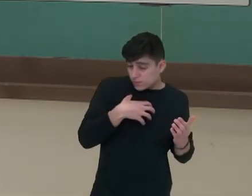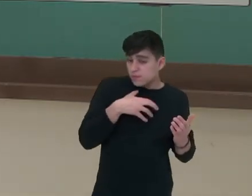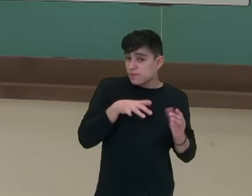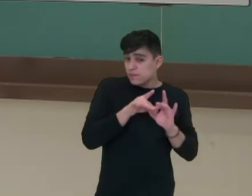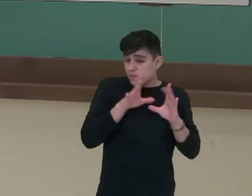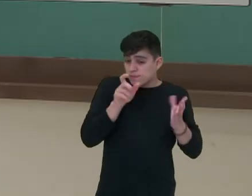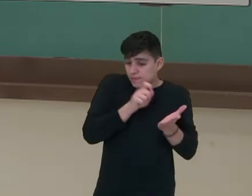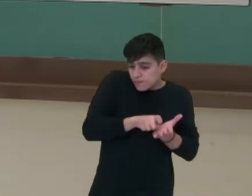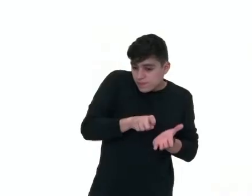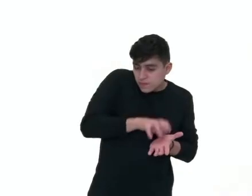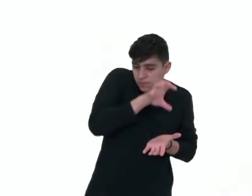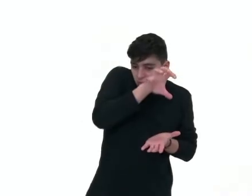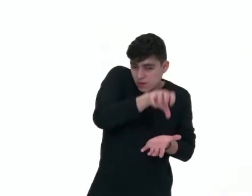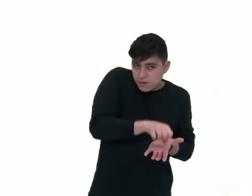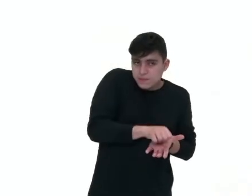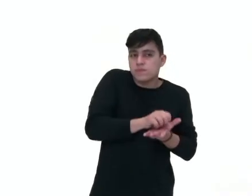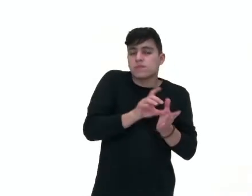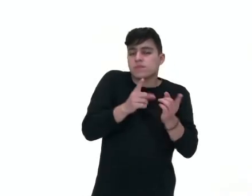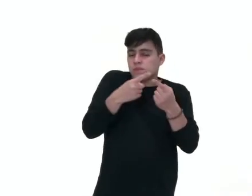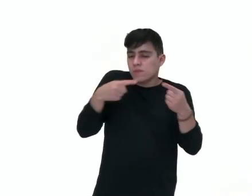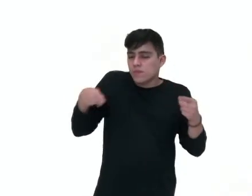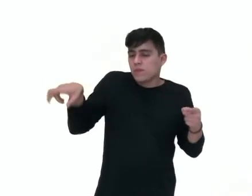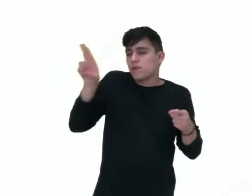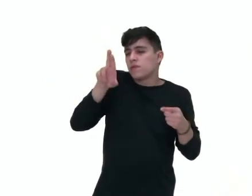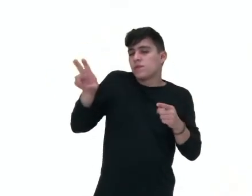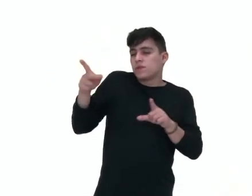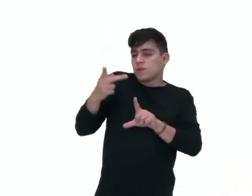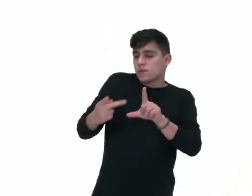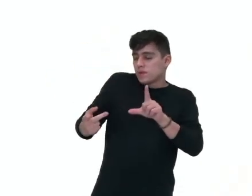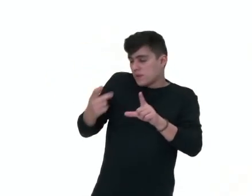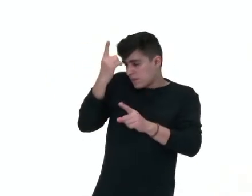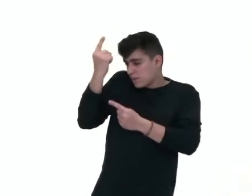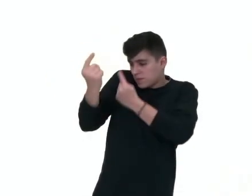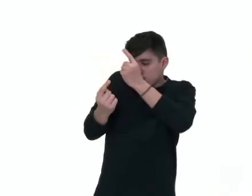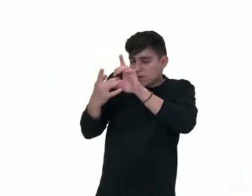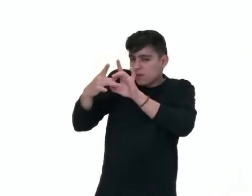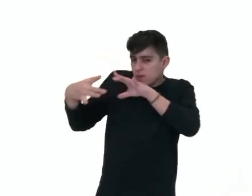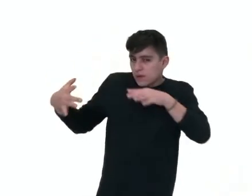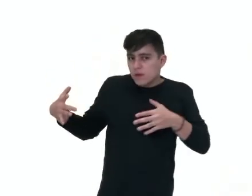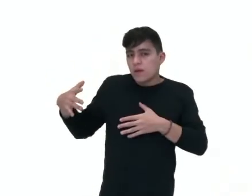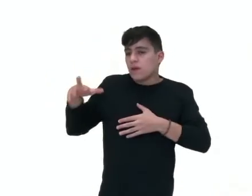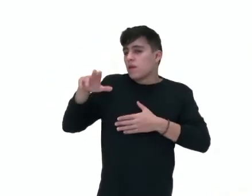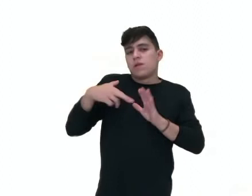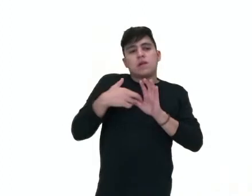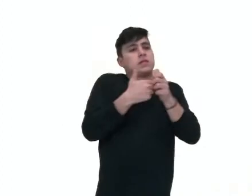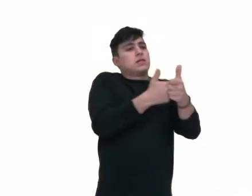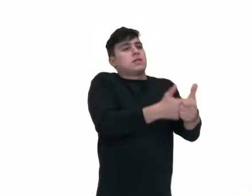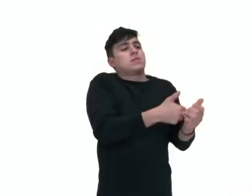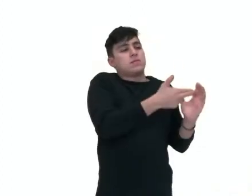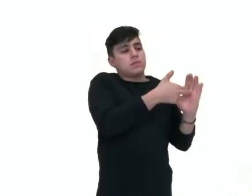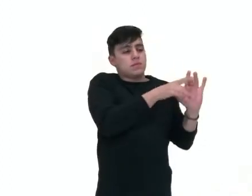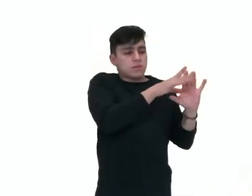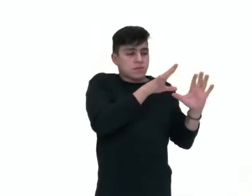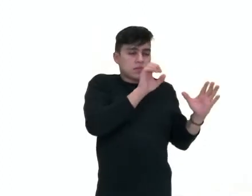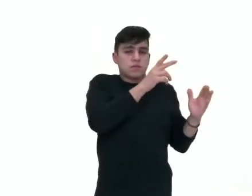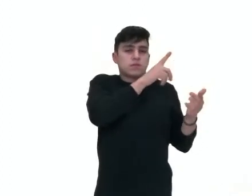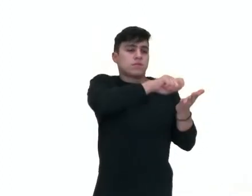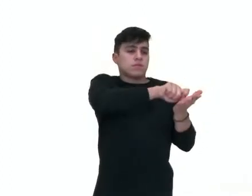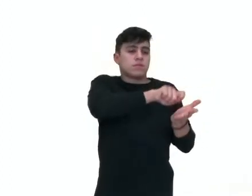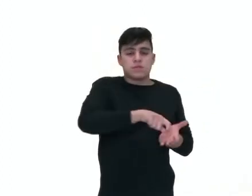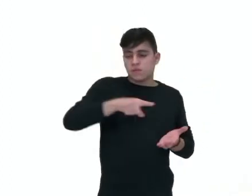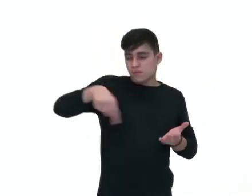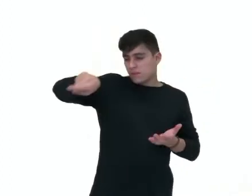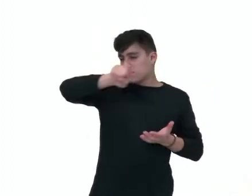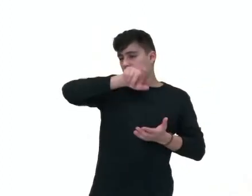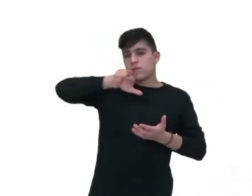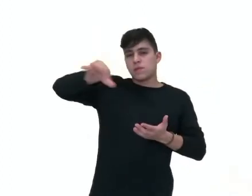de notação de registro musical que utiliza símbolos de criação livre, né? Não seguindo regras convencionais de notação, por isso